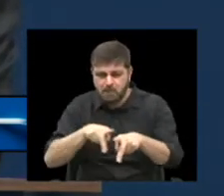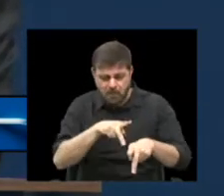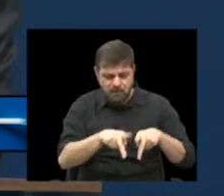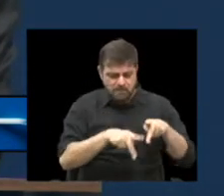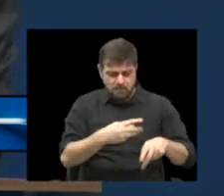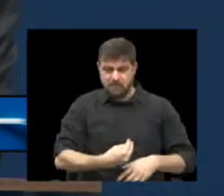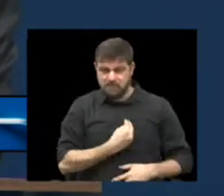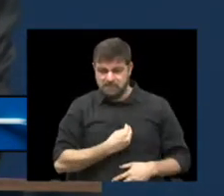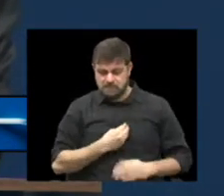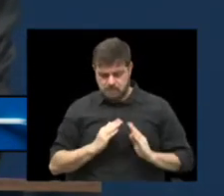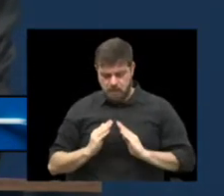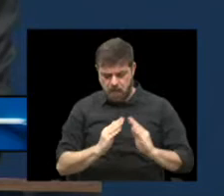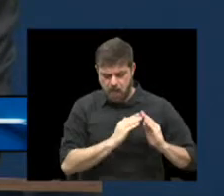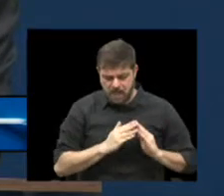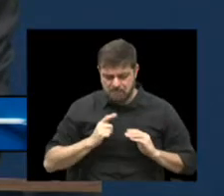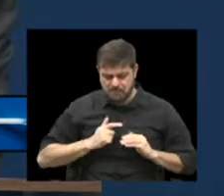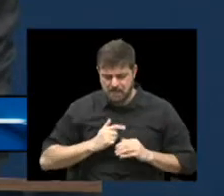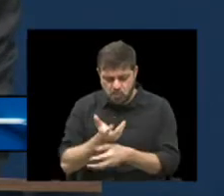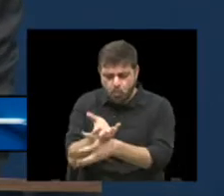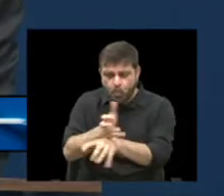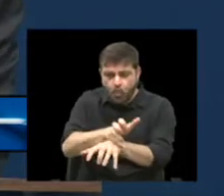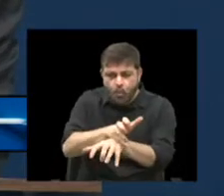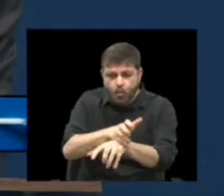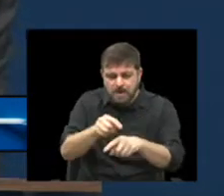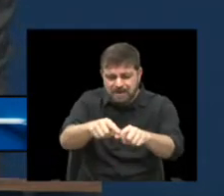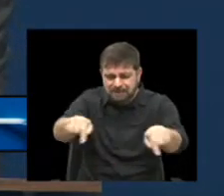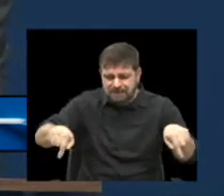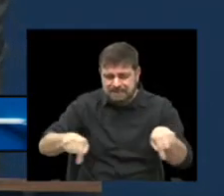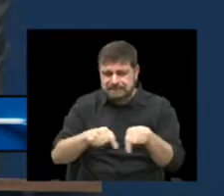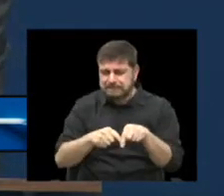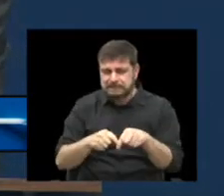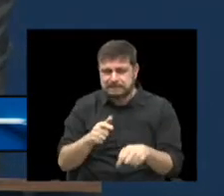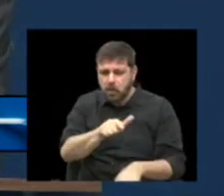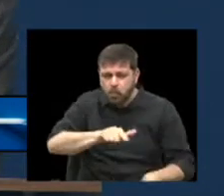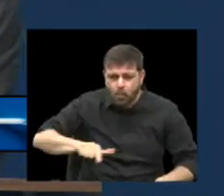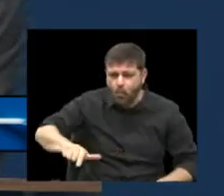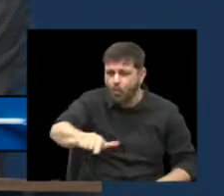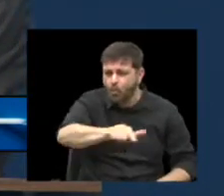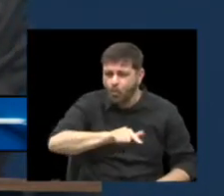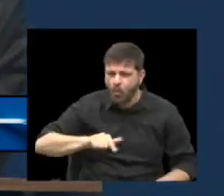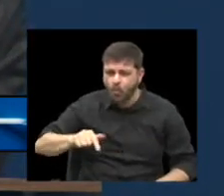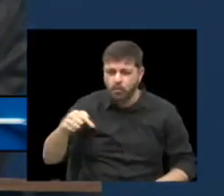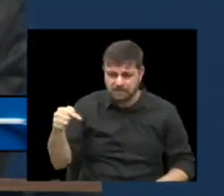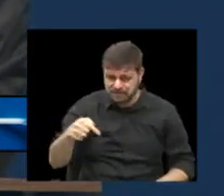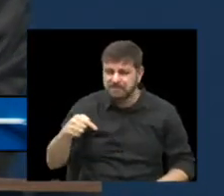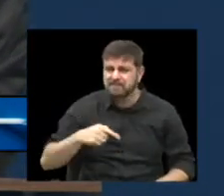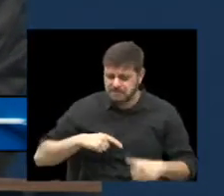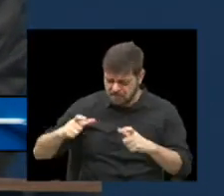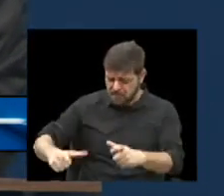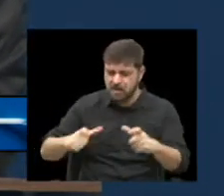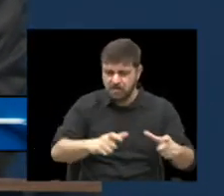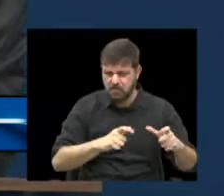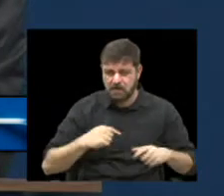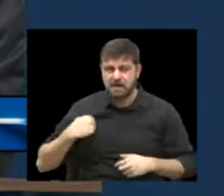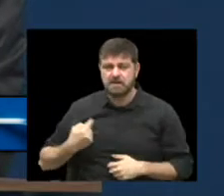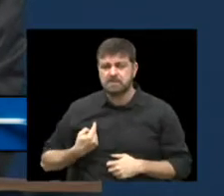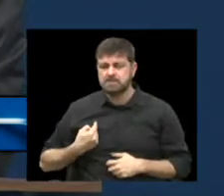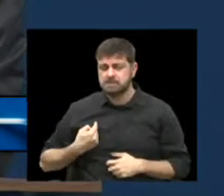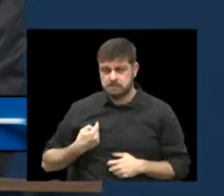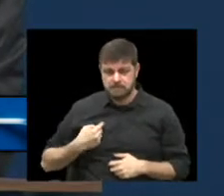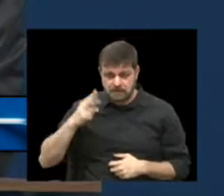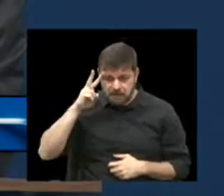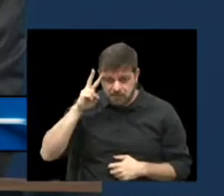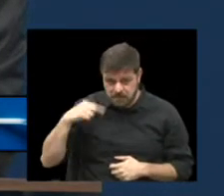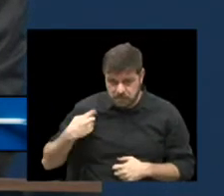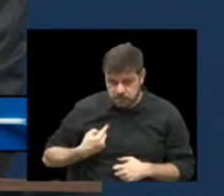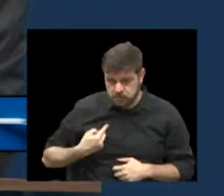vazios dentro das áreas urbanas, vazios esses que são ali guardados há muitos anos. Recentemente nós vimos a remoção,